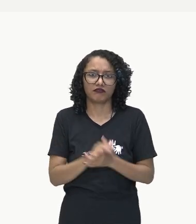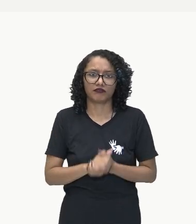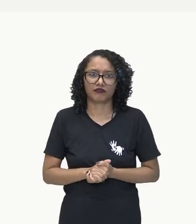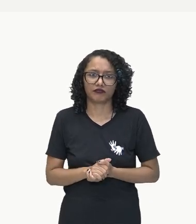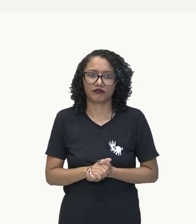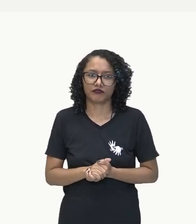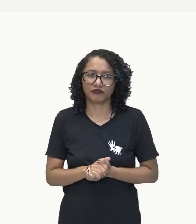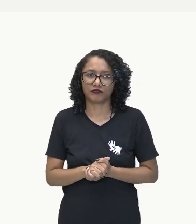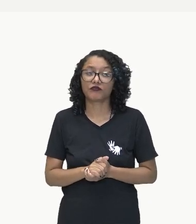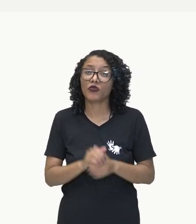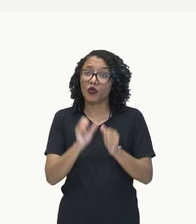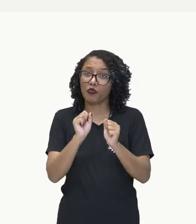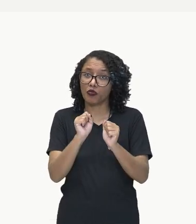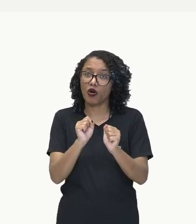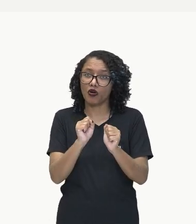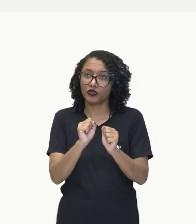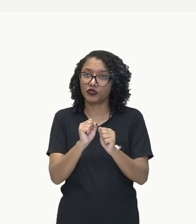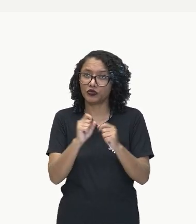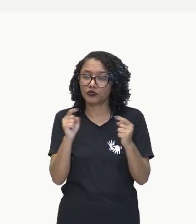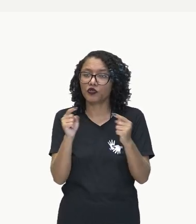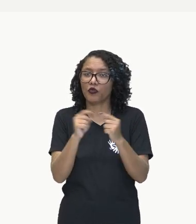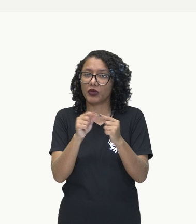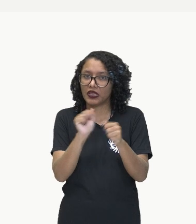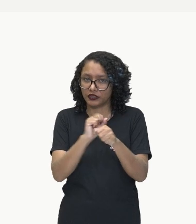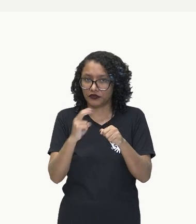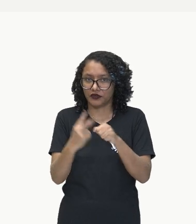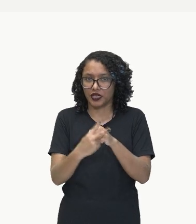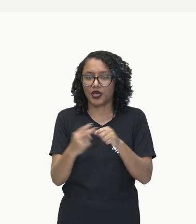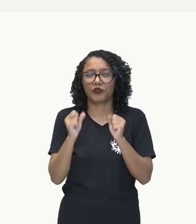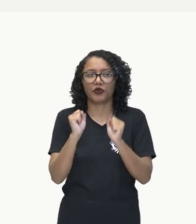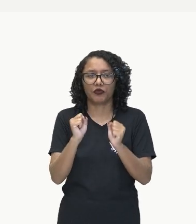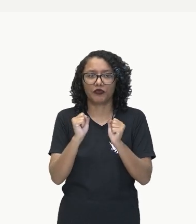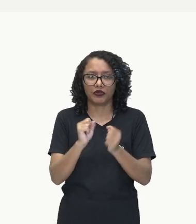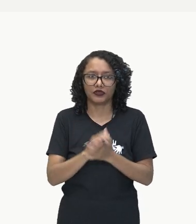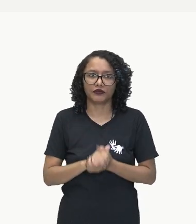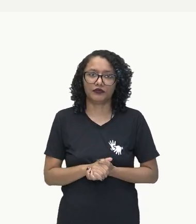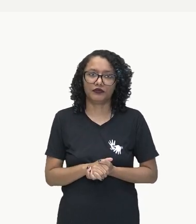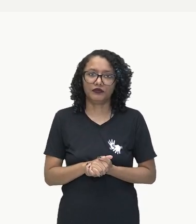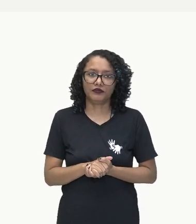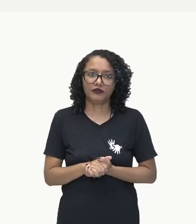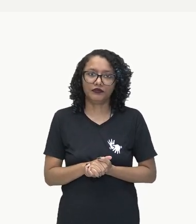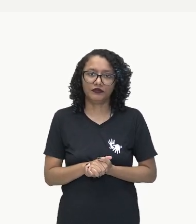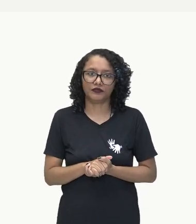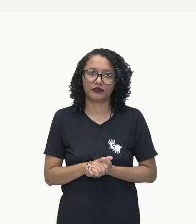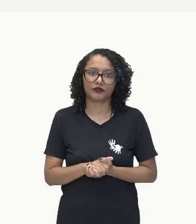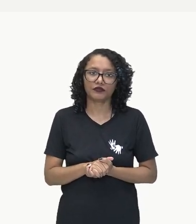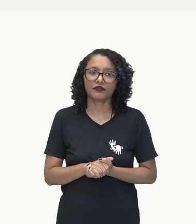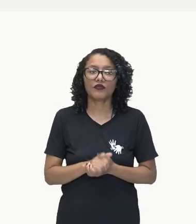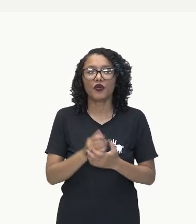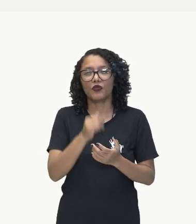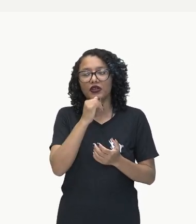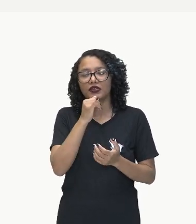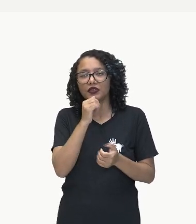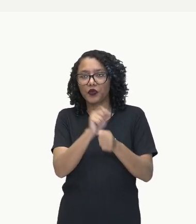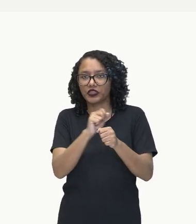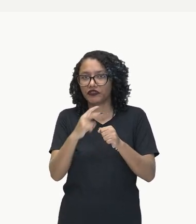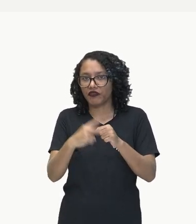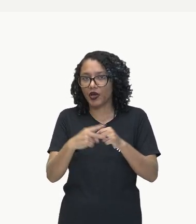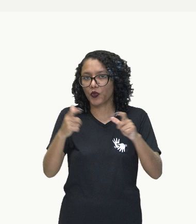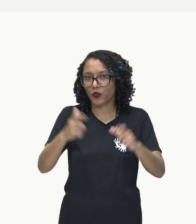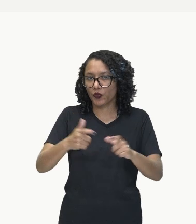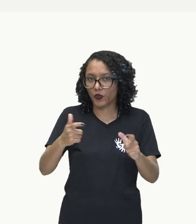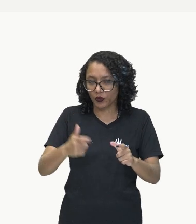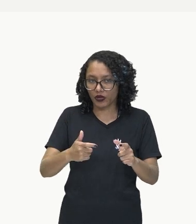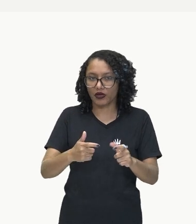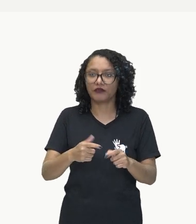a função de um advérbio coadjunto adverbial, que indica lugar. Então eu tenho também esses